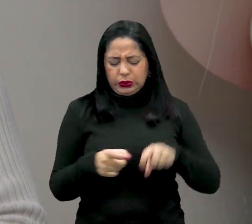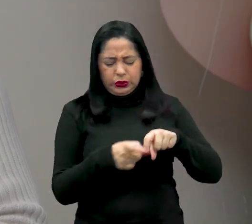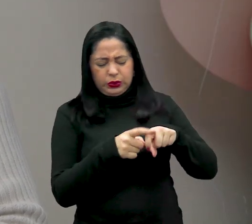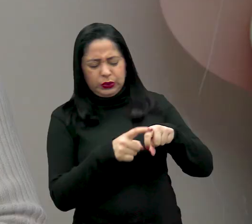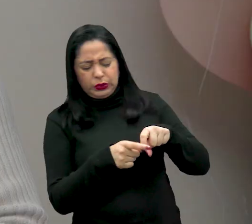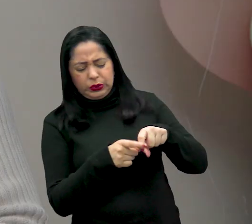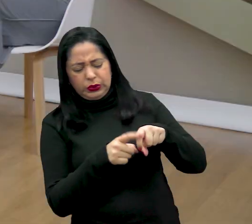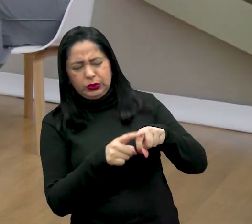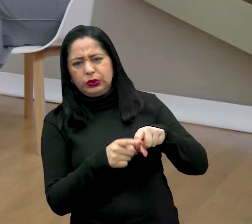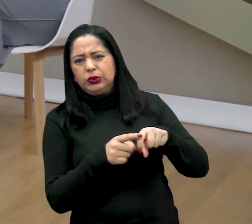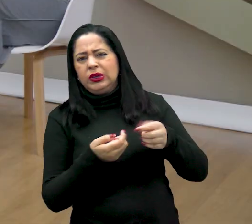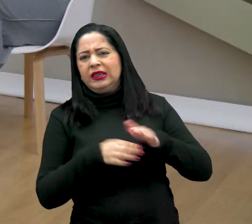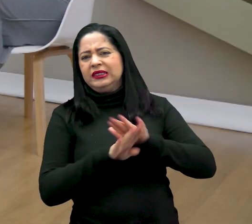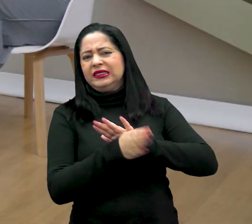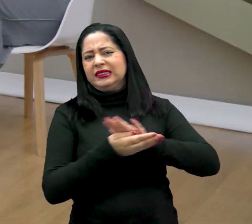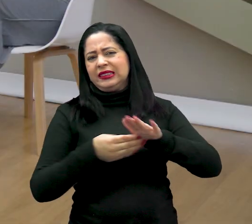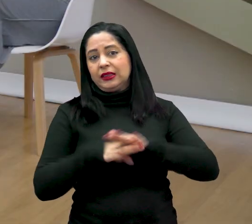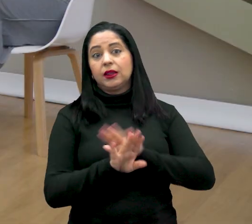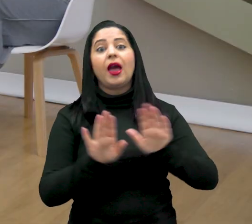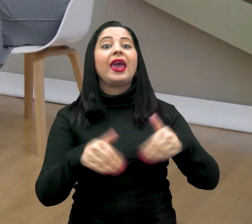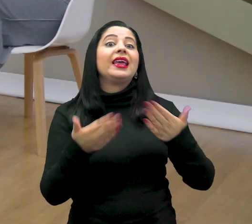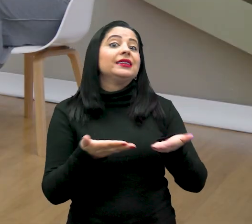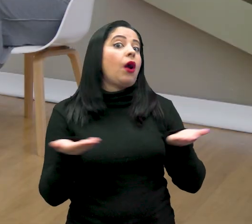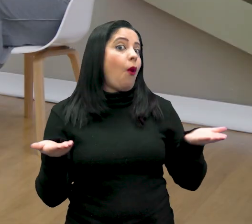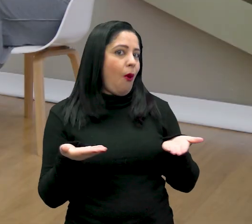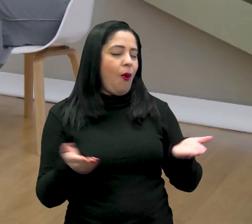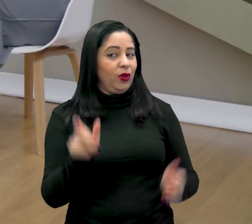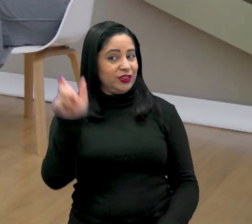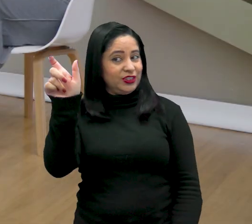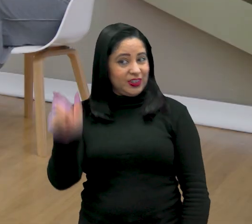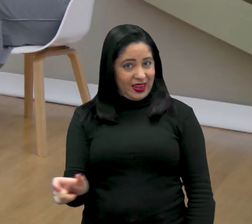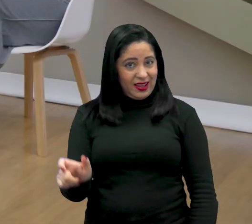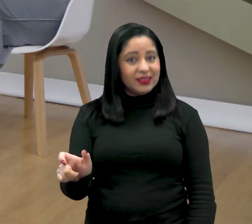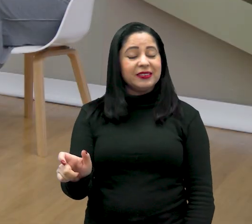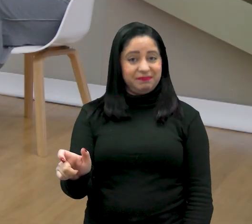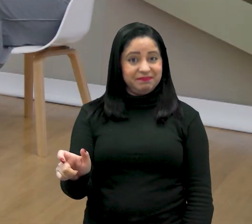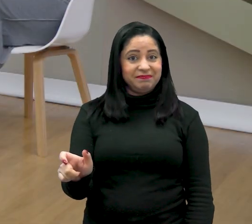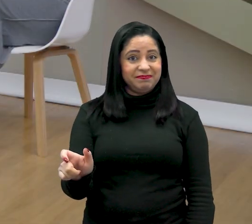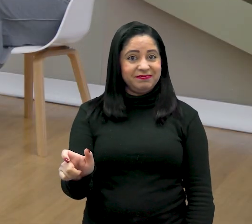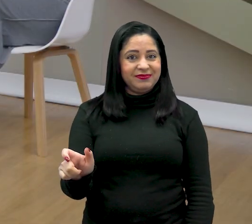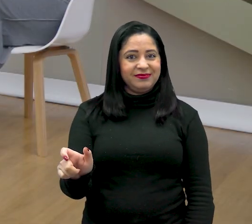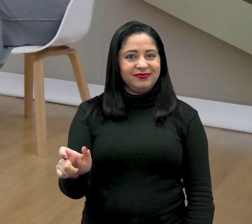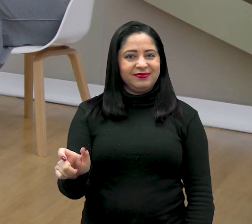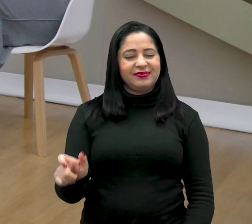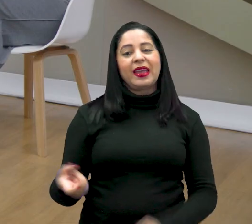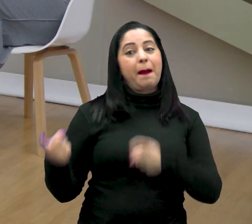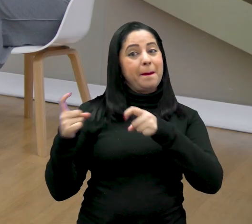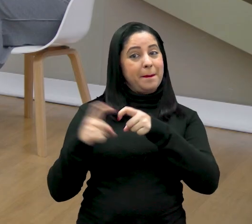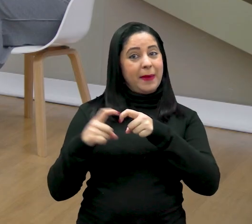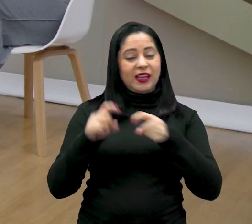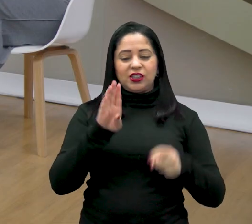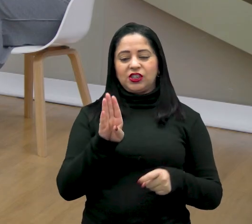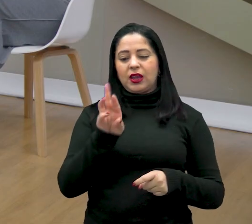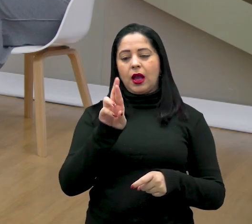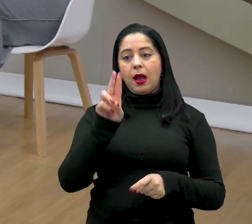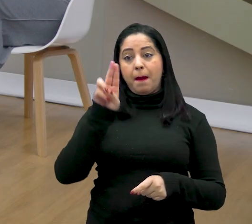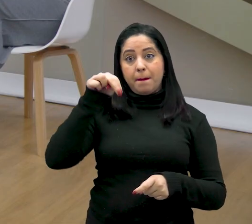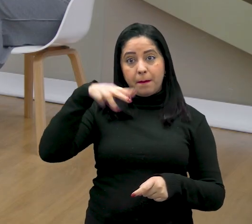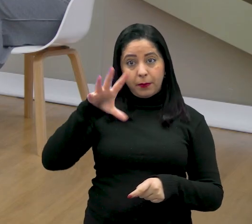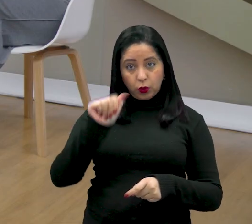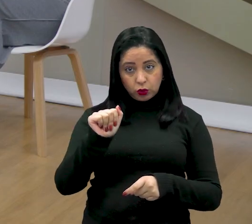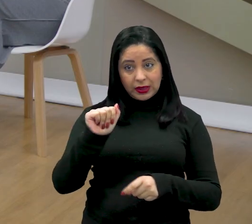Então, para bater um papo com a gente, responder as nossas dúvidas, aqui no estúdio está comigo a nossa convidada especial, doutora